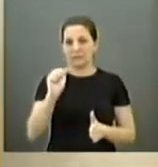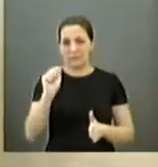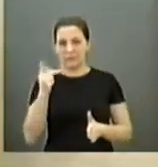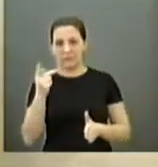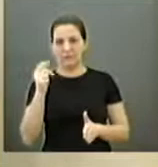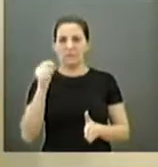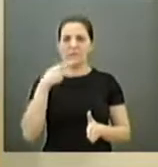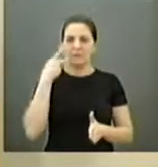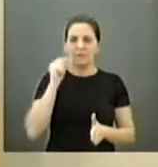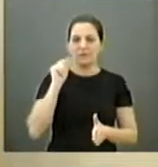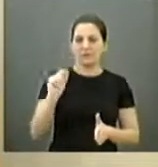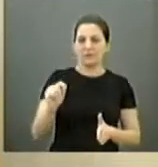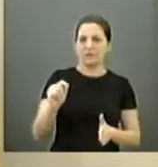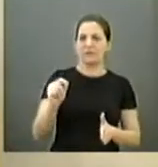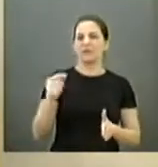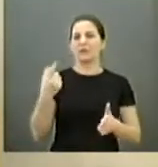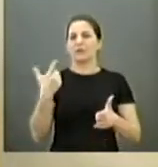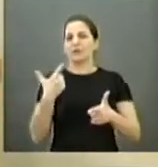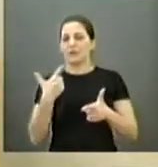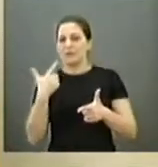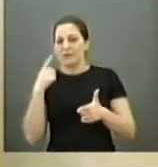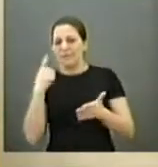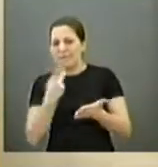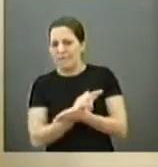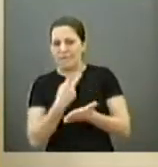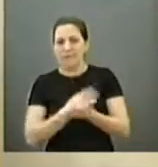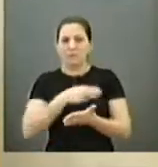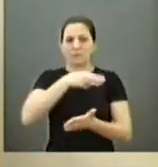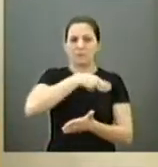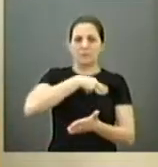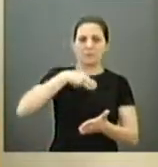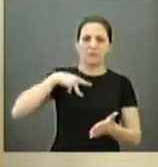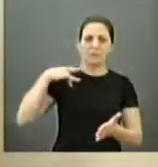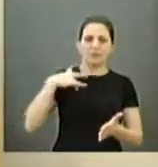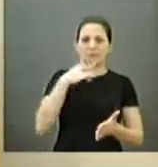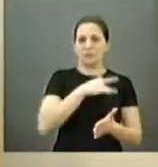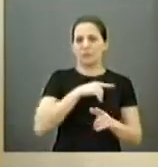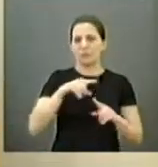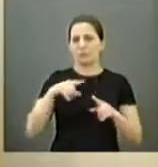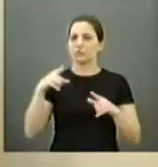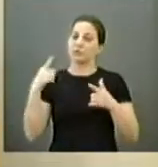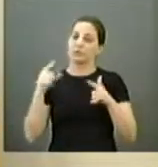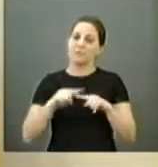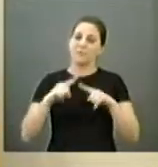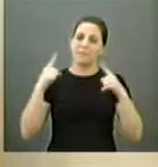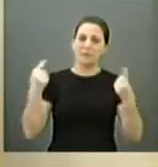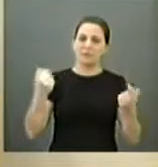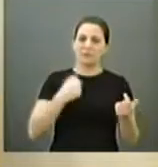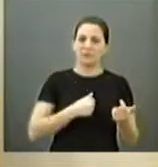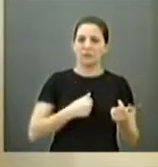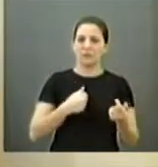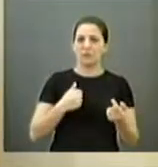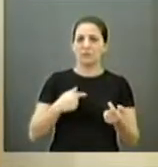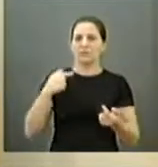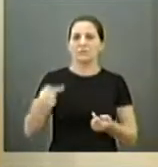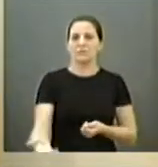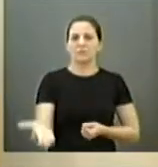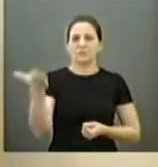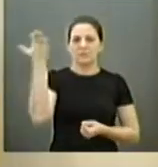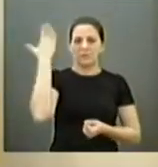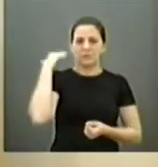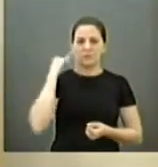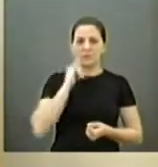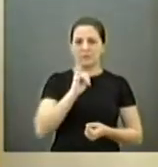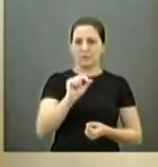acho que isso é uma questão que tem que vir à tona, se houve ou se não houve. Mas, semana passada eu disse aqui sobre